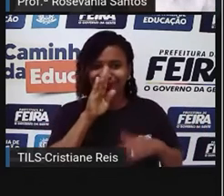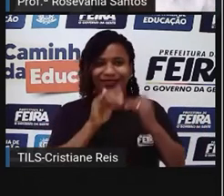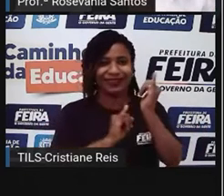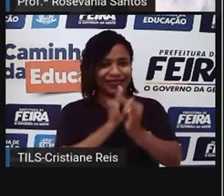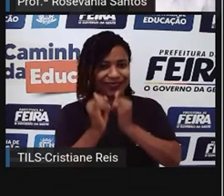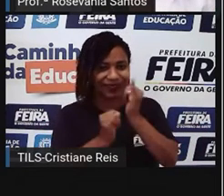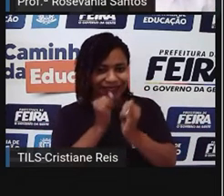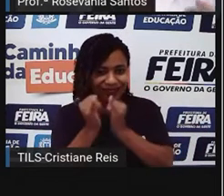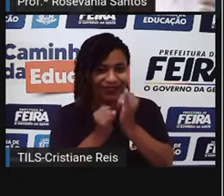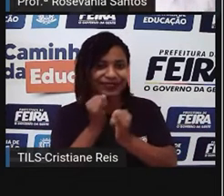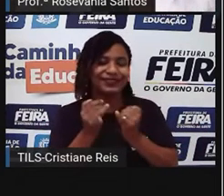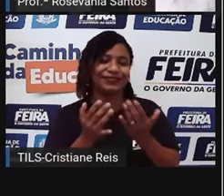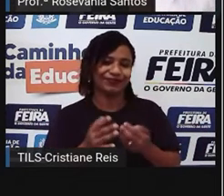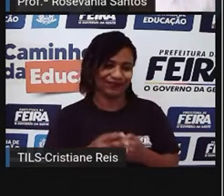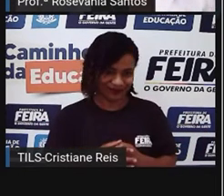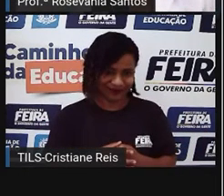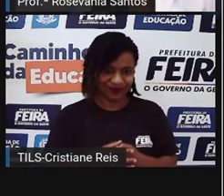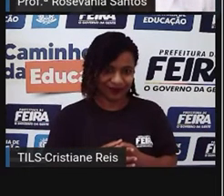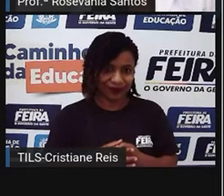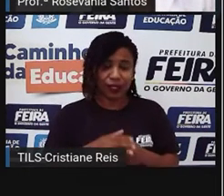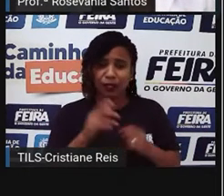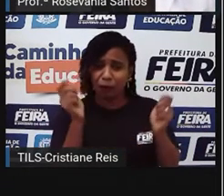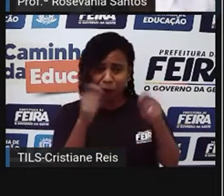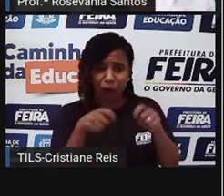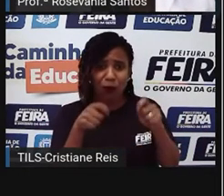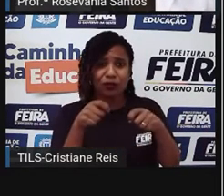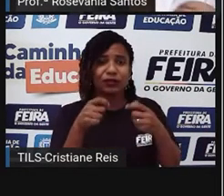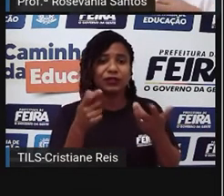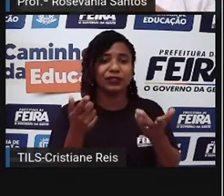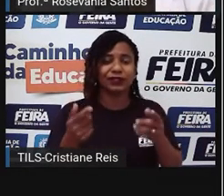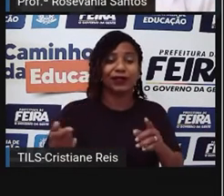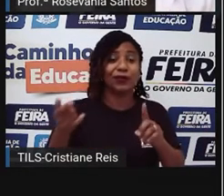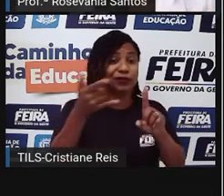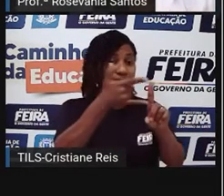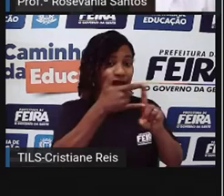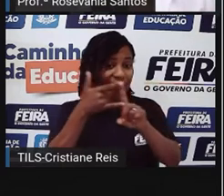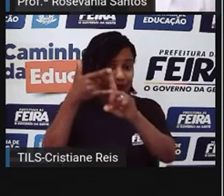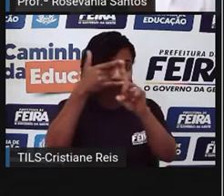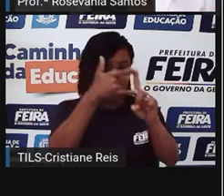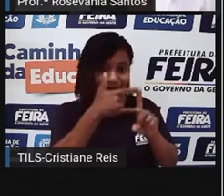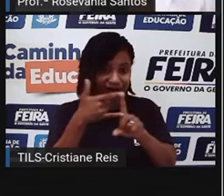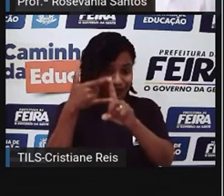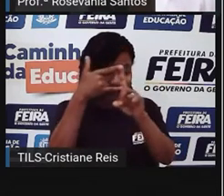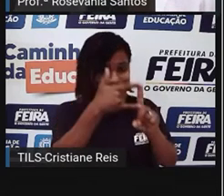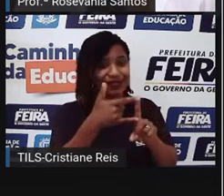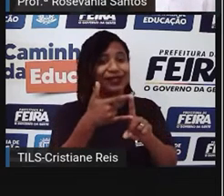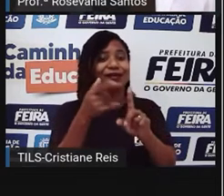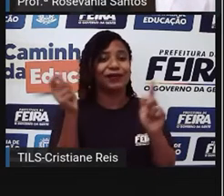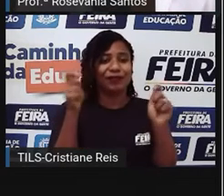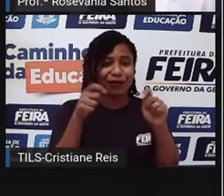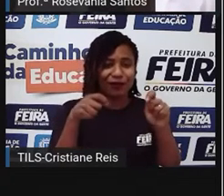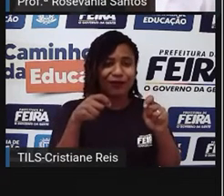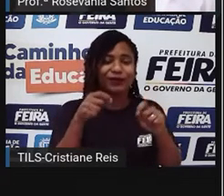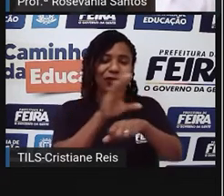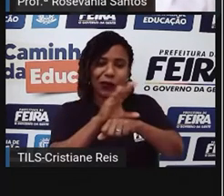vários. Hoje você tem lives, né, para tudo assim que você queira aprender. Nesse período da pandemia